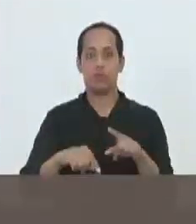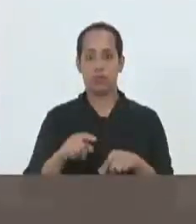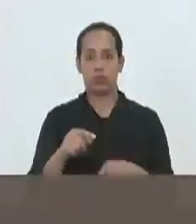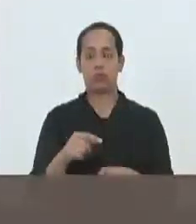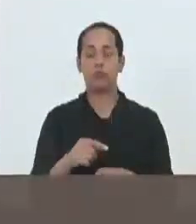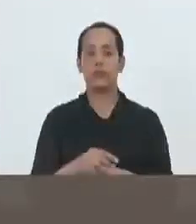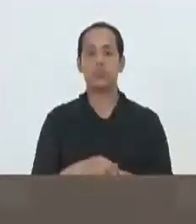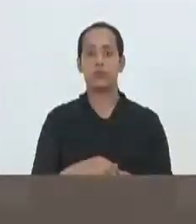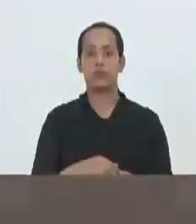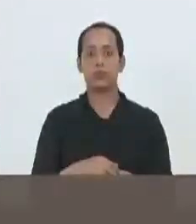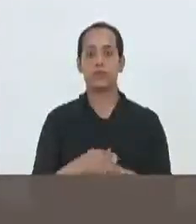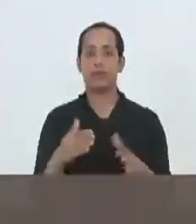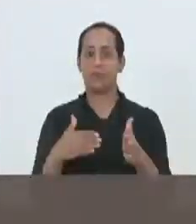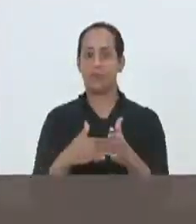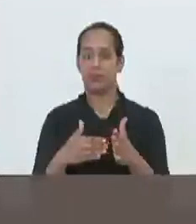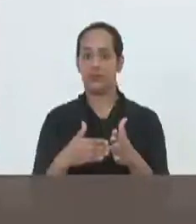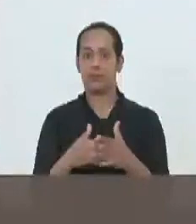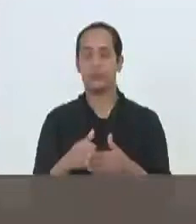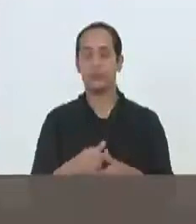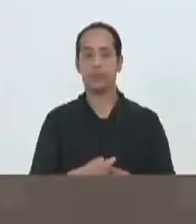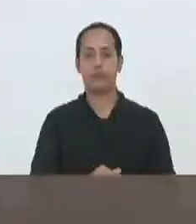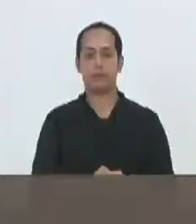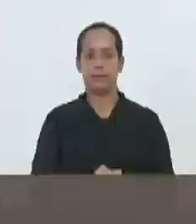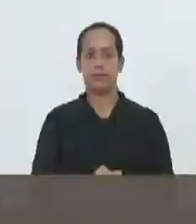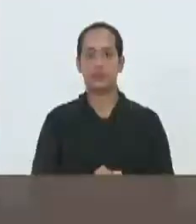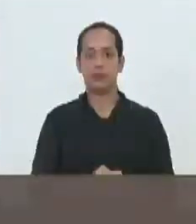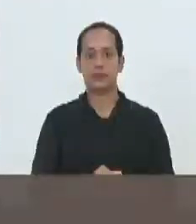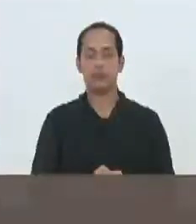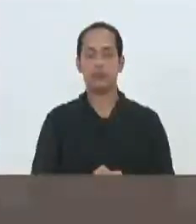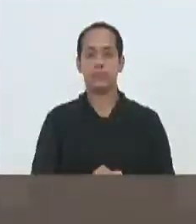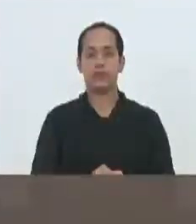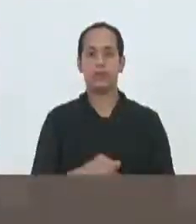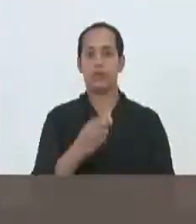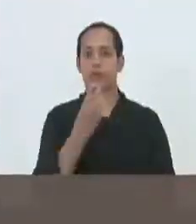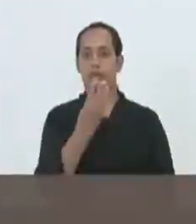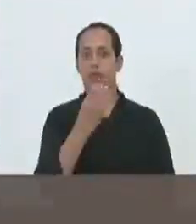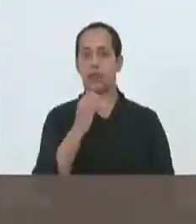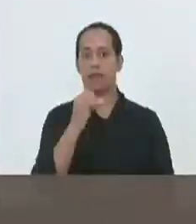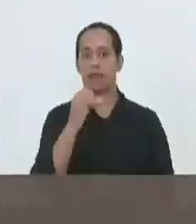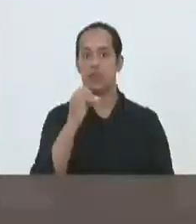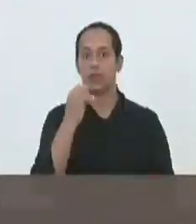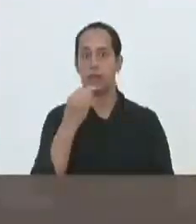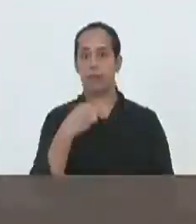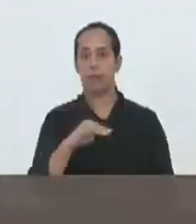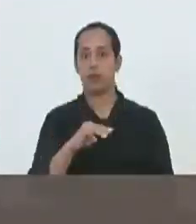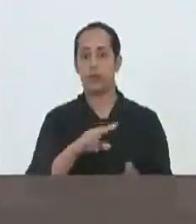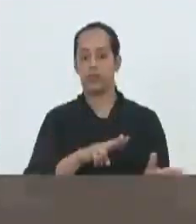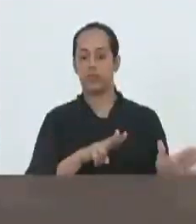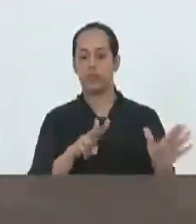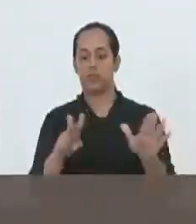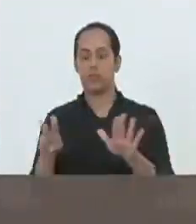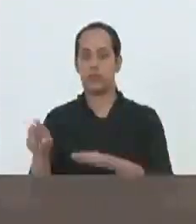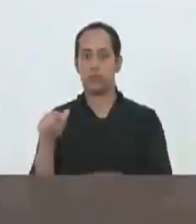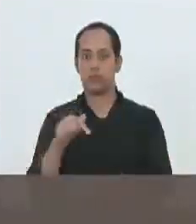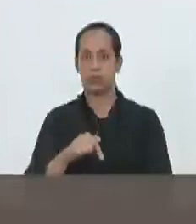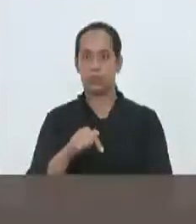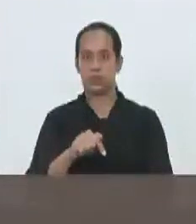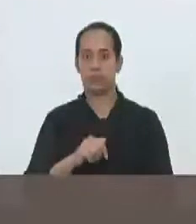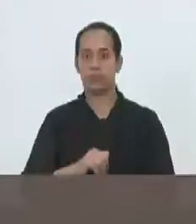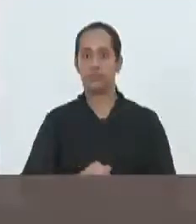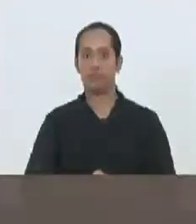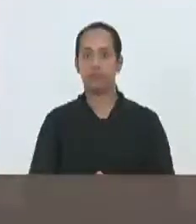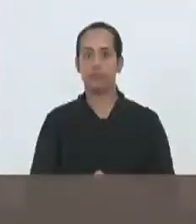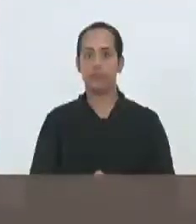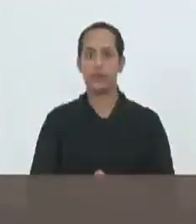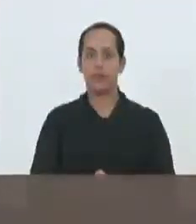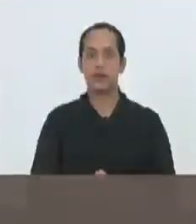alguém vai ser da ordem de 30 milhões esta semana para cumprir simplesmente despesa com hospital